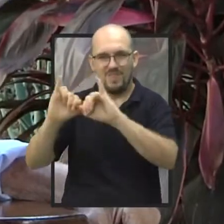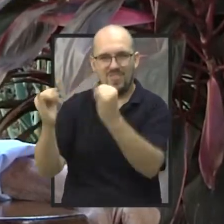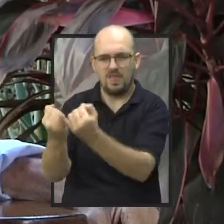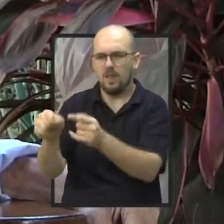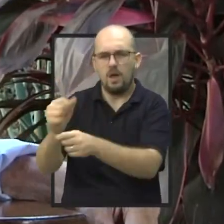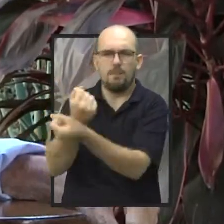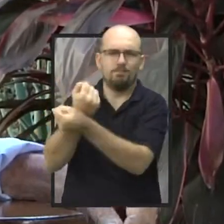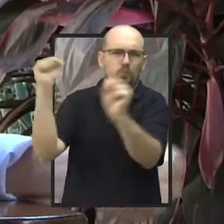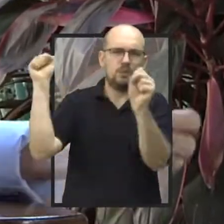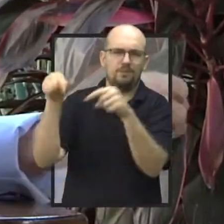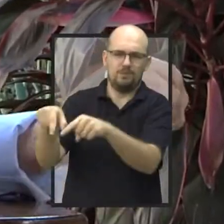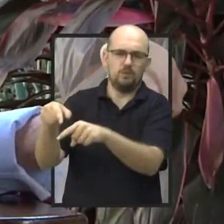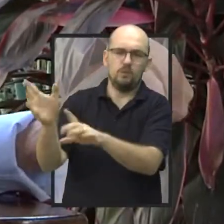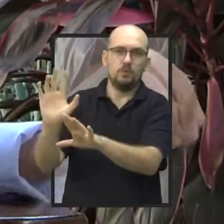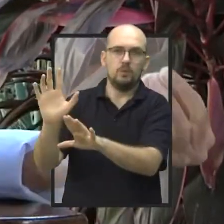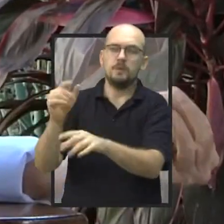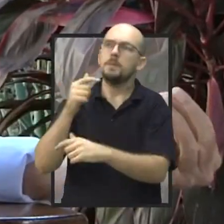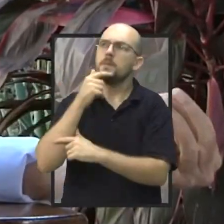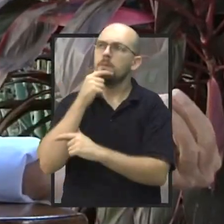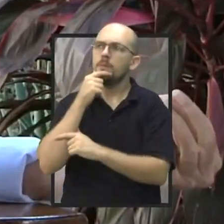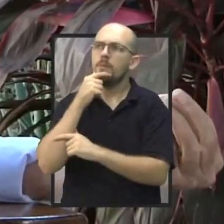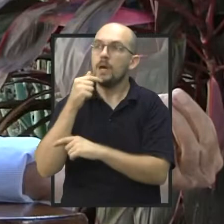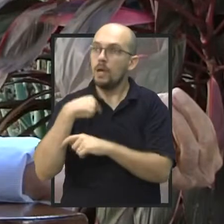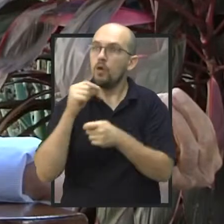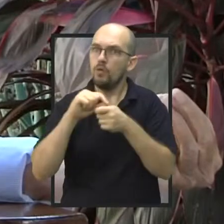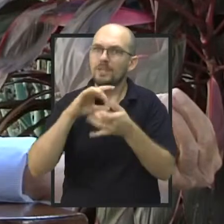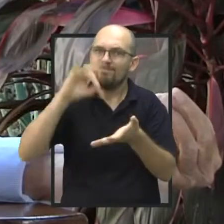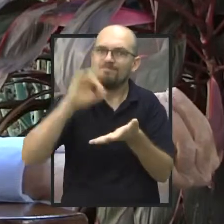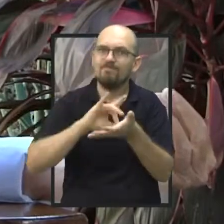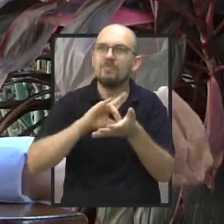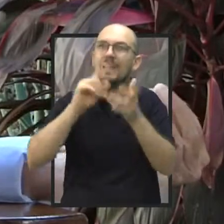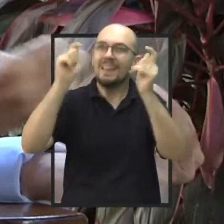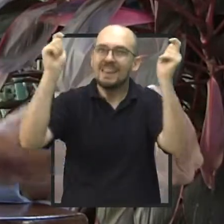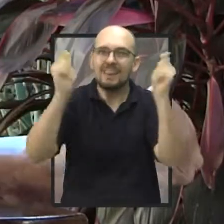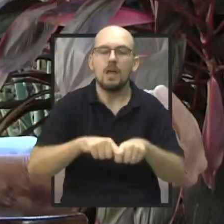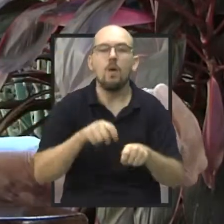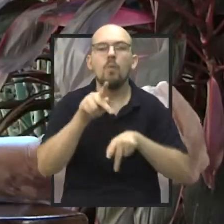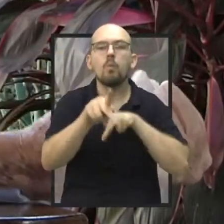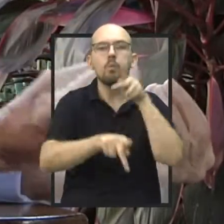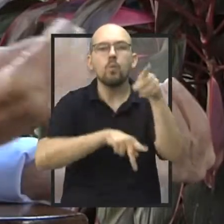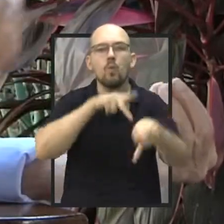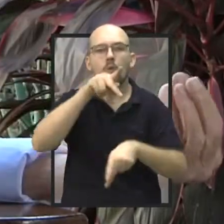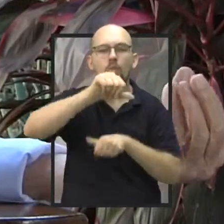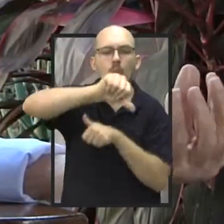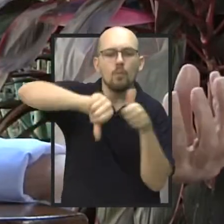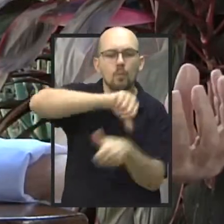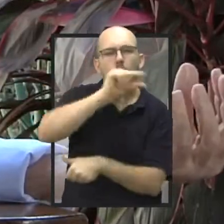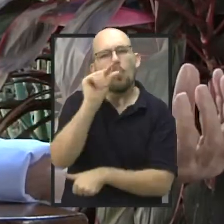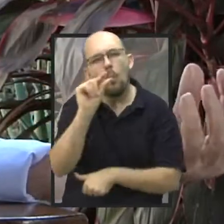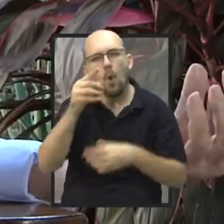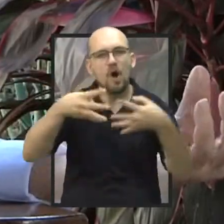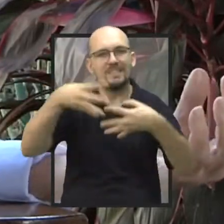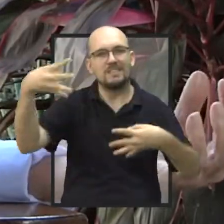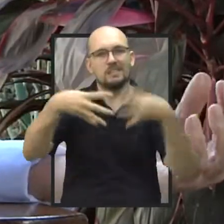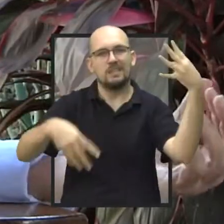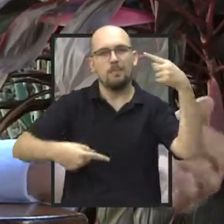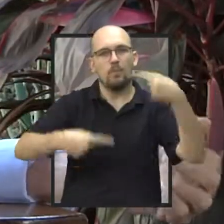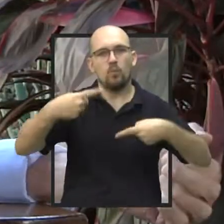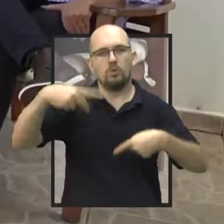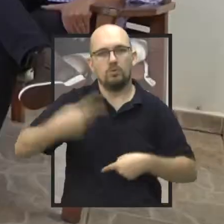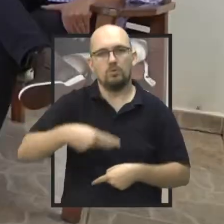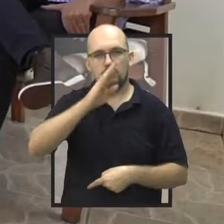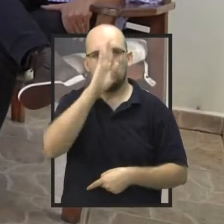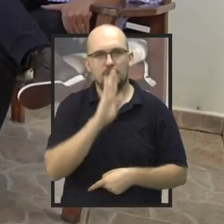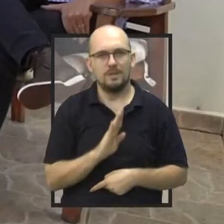impossível. Não, a possibilidade do povo brasileiro alterar um pouco esse sistema político que nós